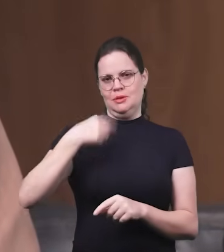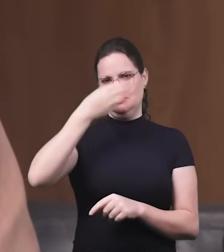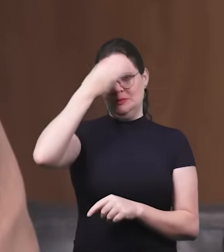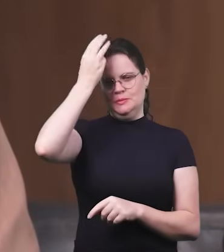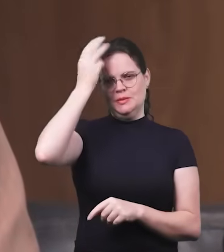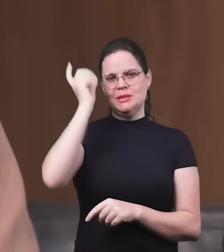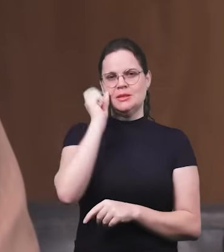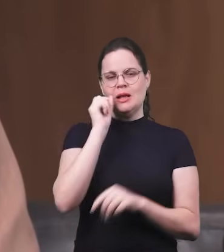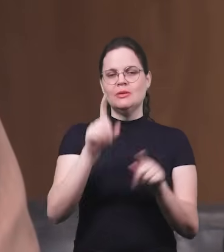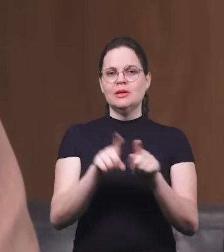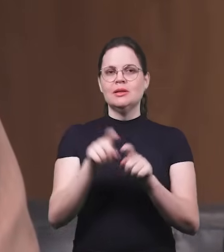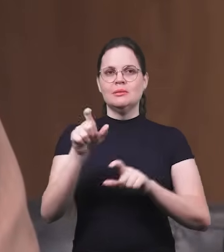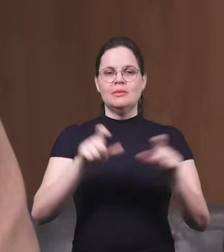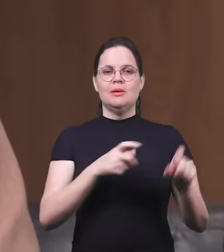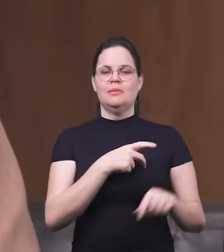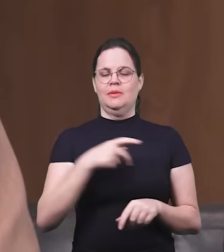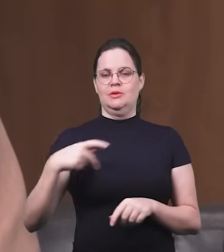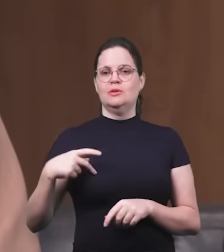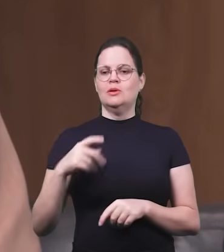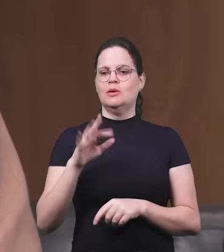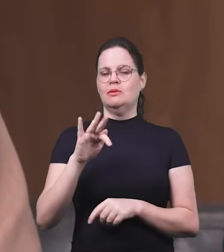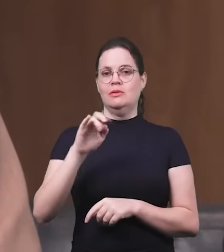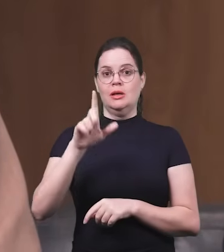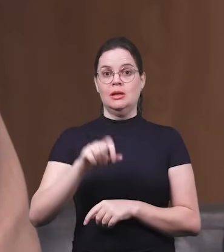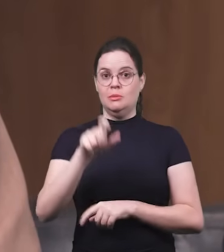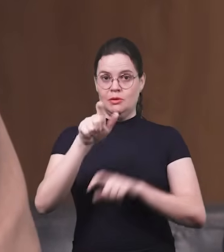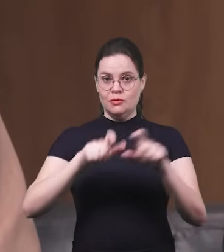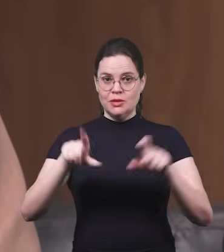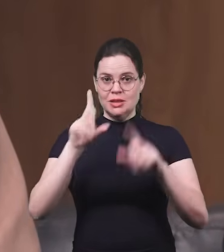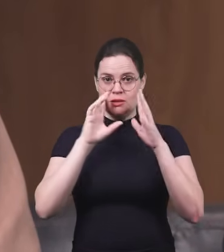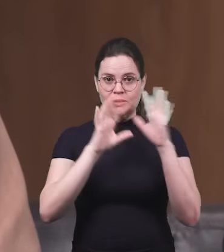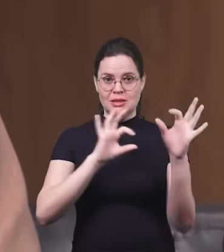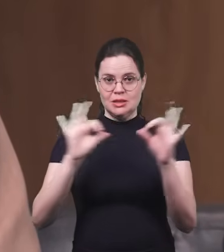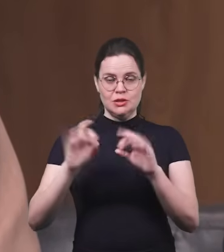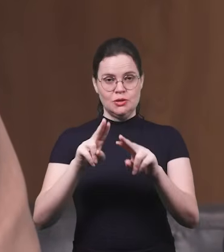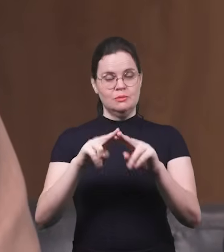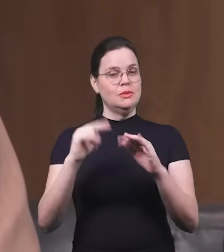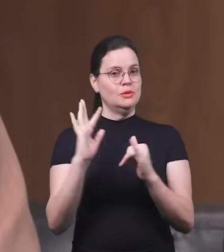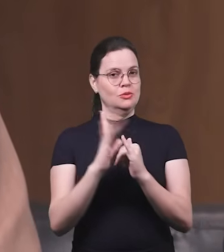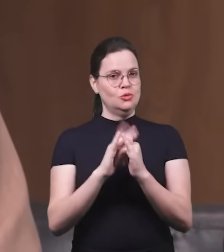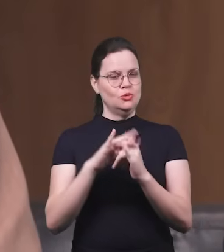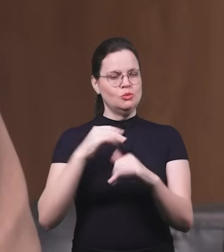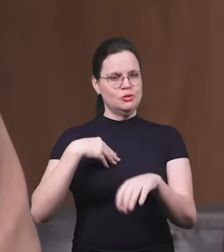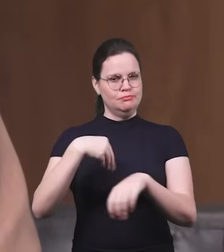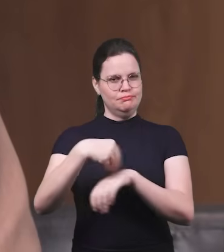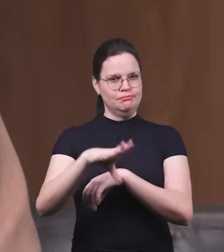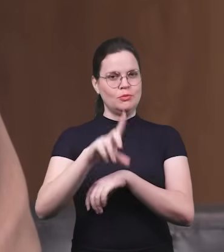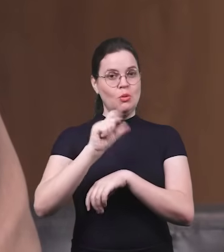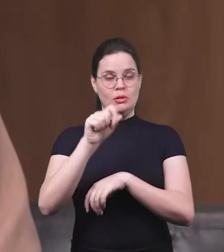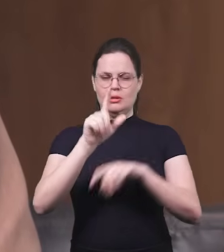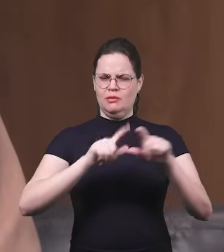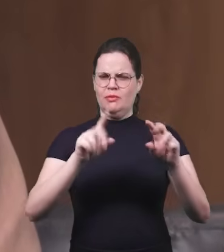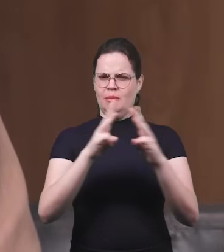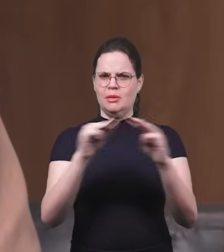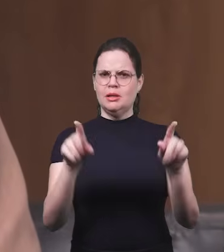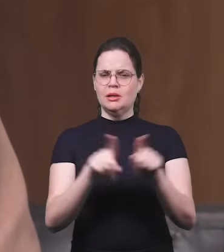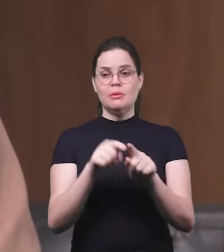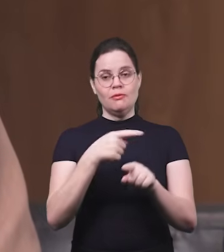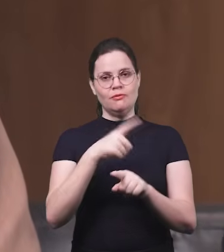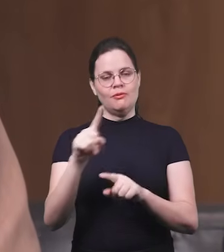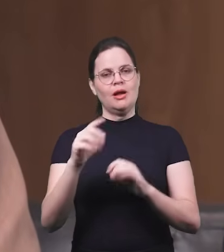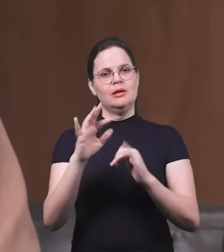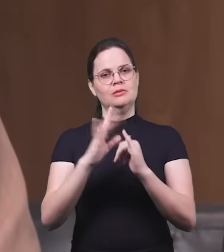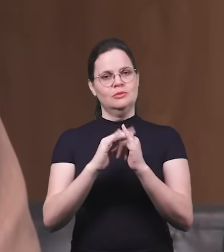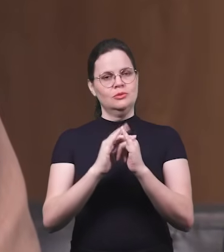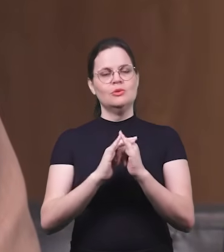este programa, e sempre recomendamos daqueles que assistem pelo YouTube ou até mesmo pela TV Manaim, que